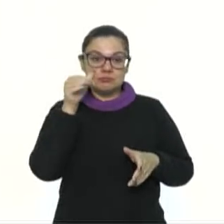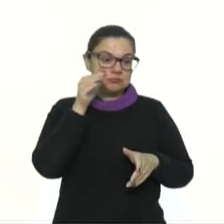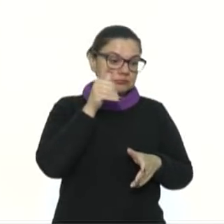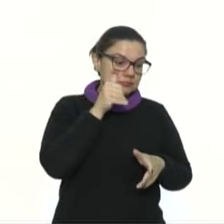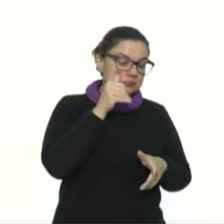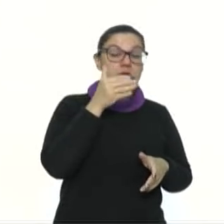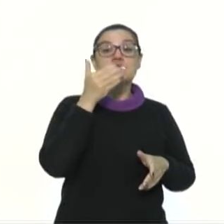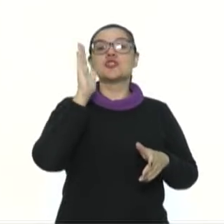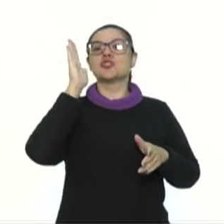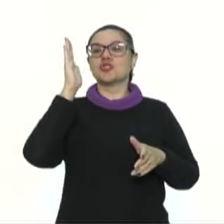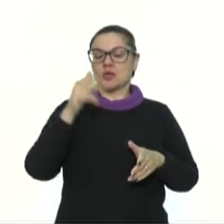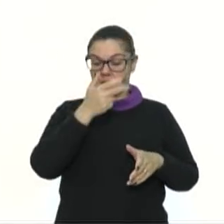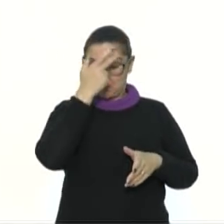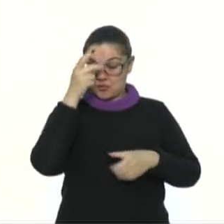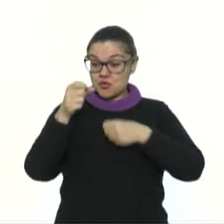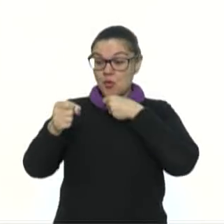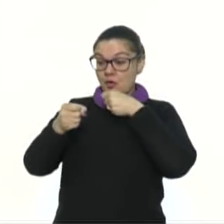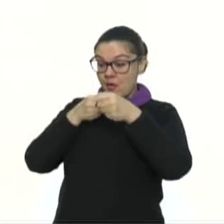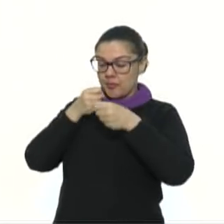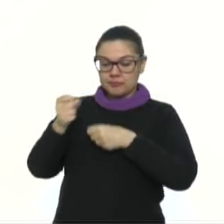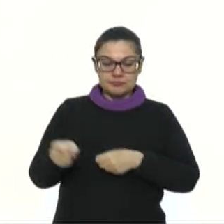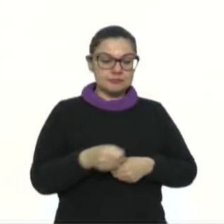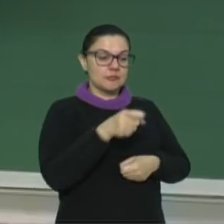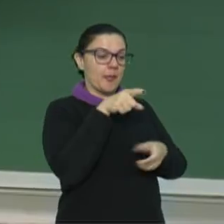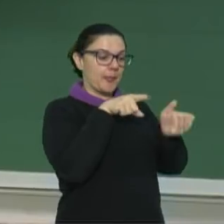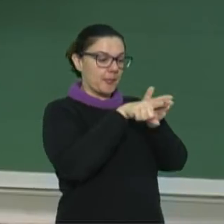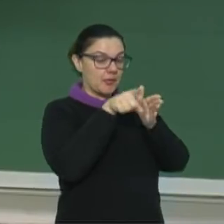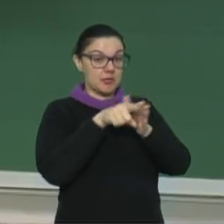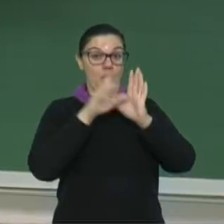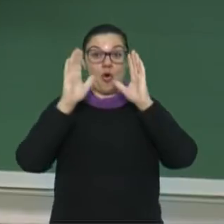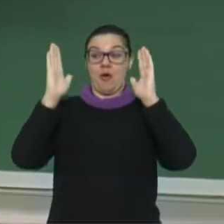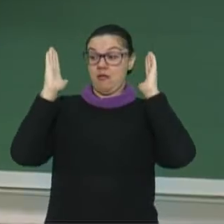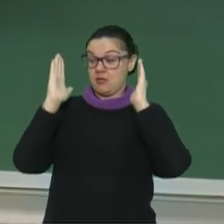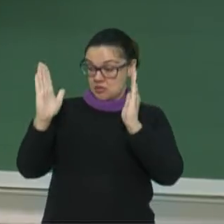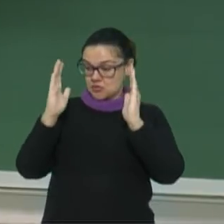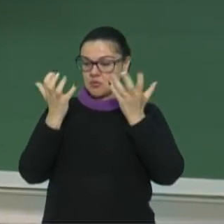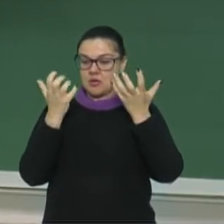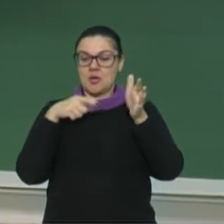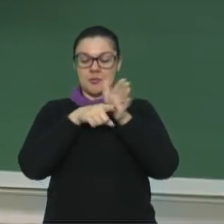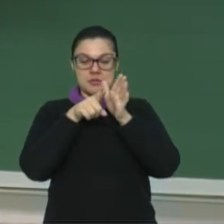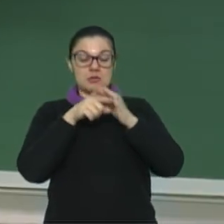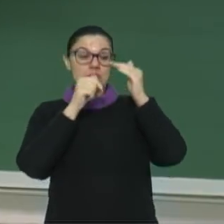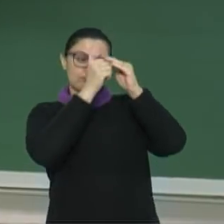de fonte. O repórter vai atrás das informações. Bom, essa é a pauta, então eu tenho que ir atrás